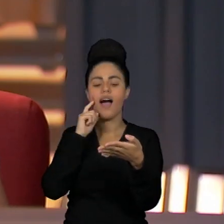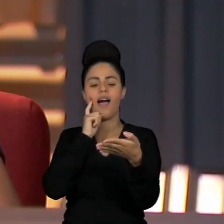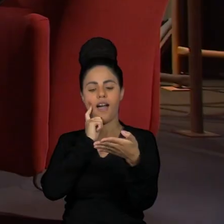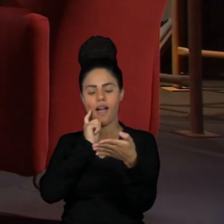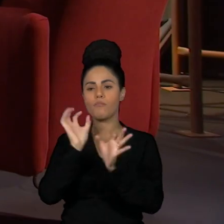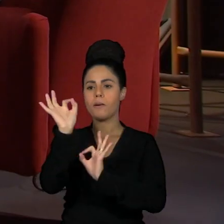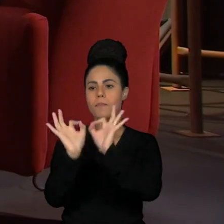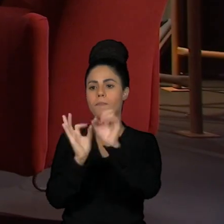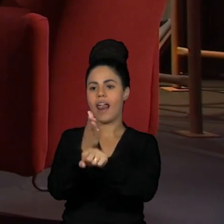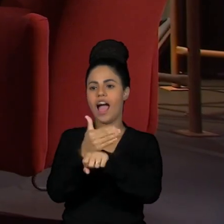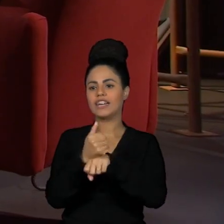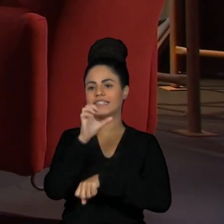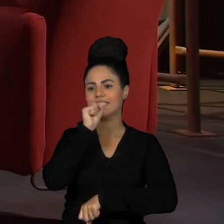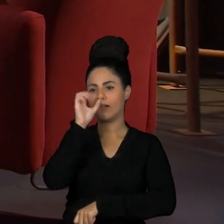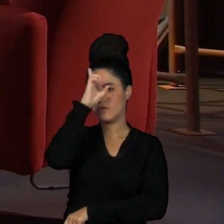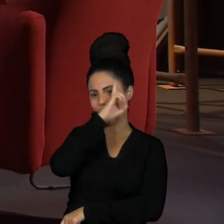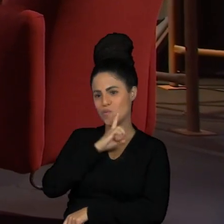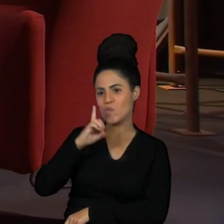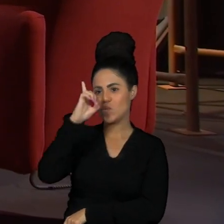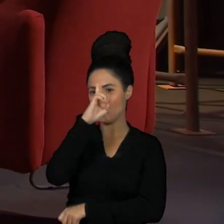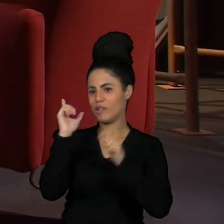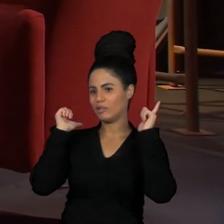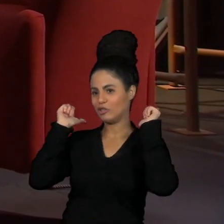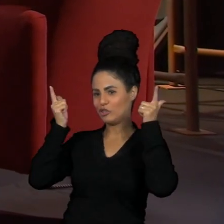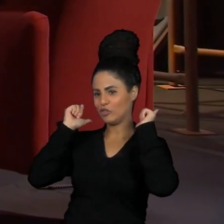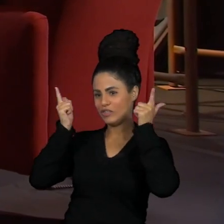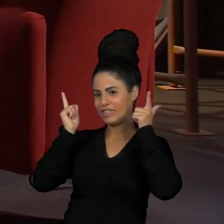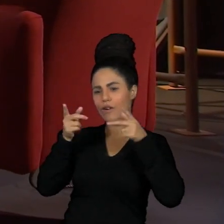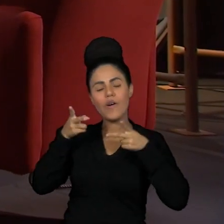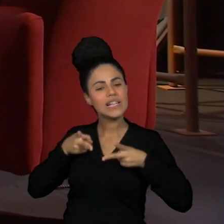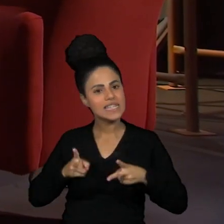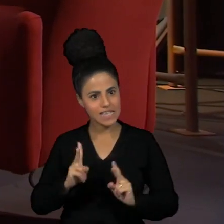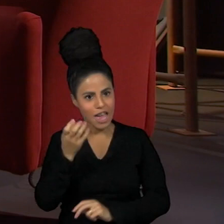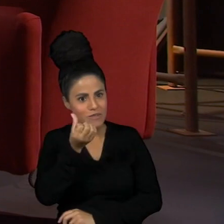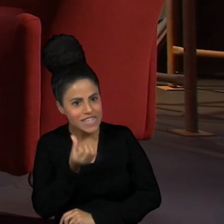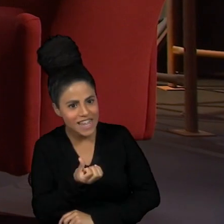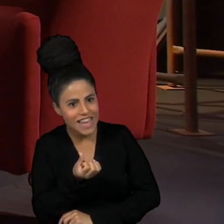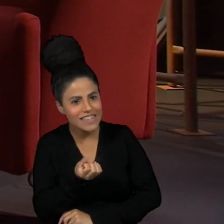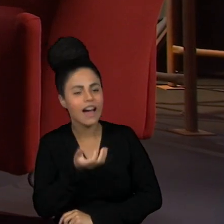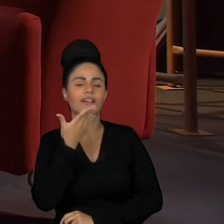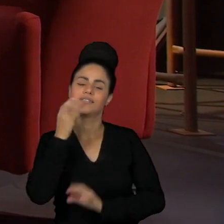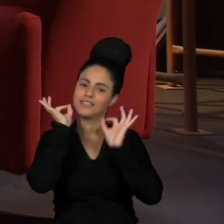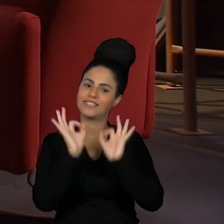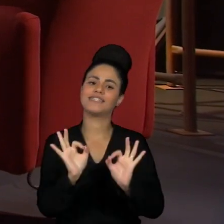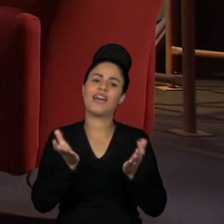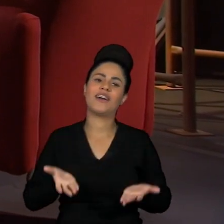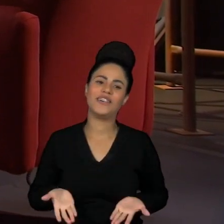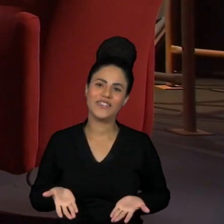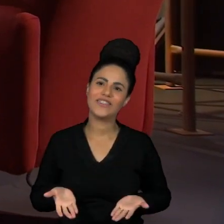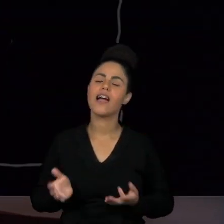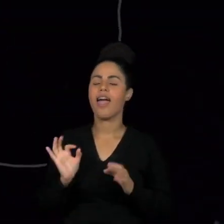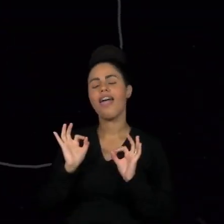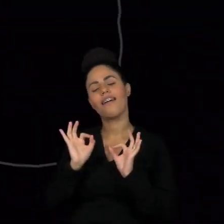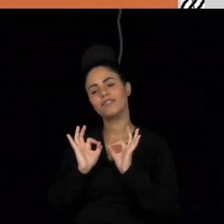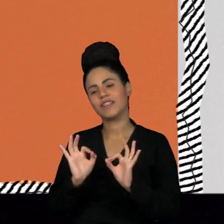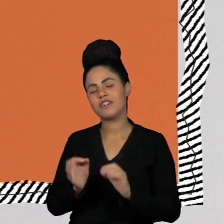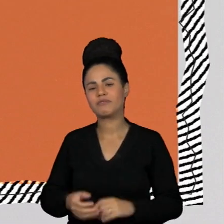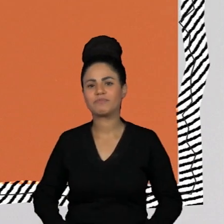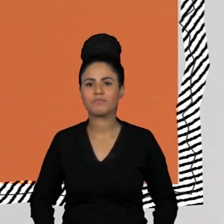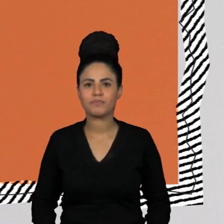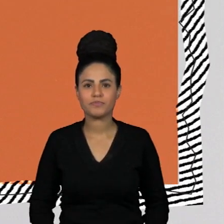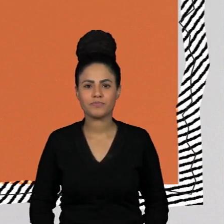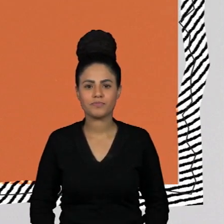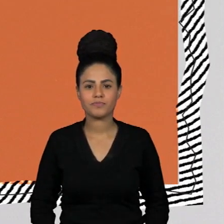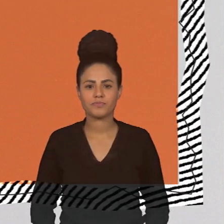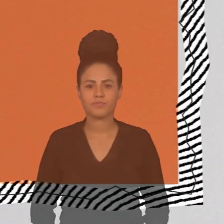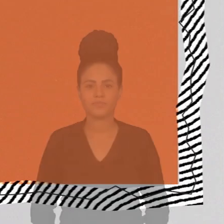que é quando a gente principalmente, se anima. por isso que eu faço na sexta-feira. Vai pro shopping, vai, né? Pra Deixa balada, rolar, é né? isso.